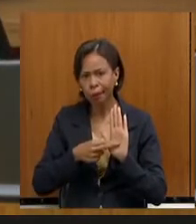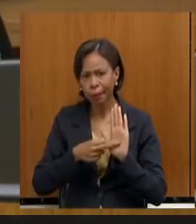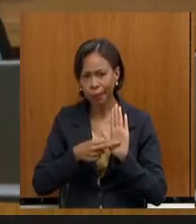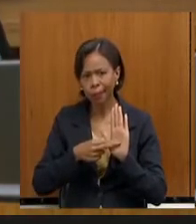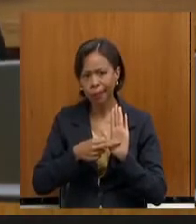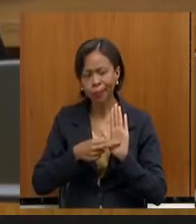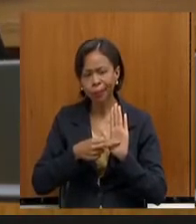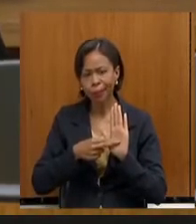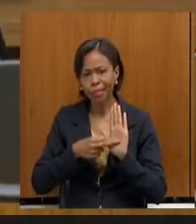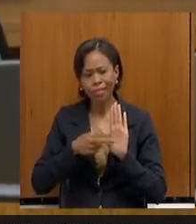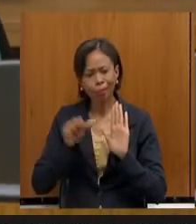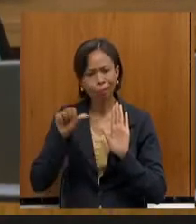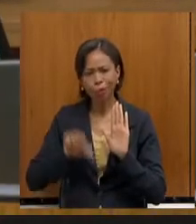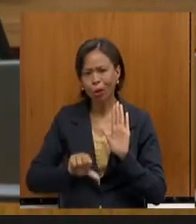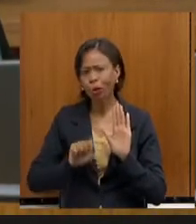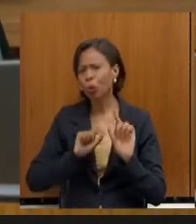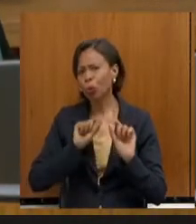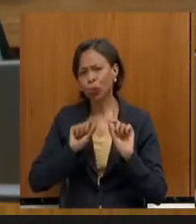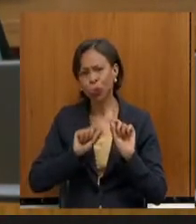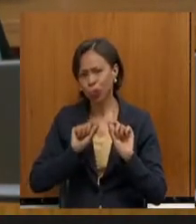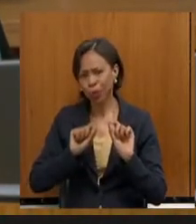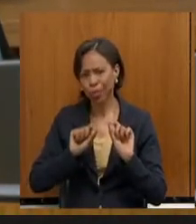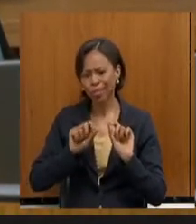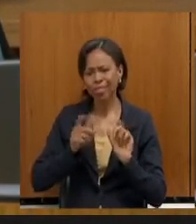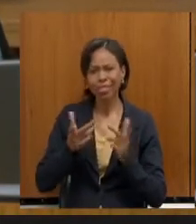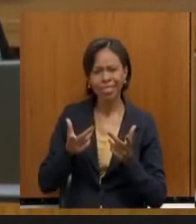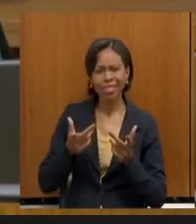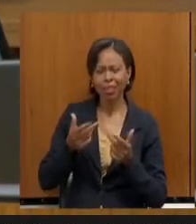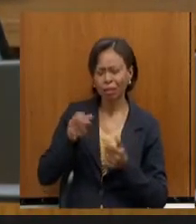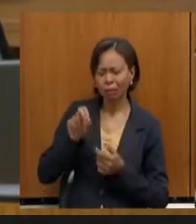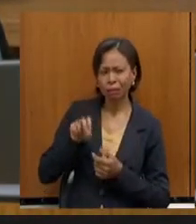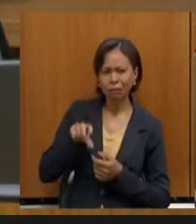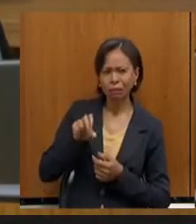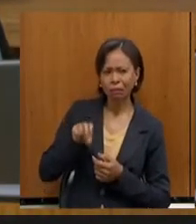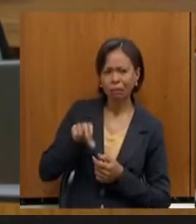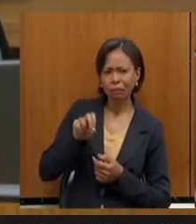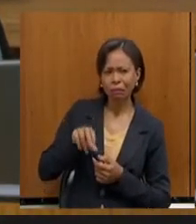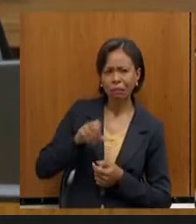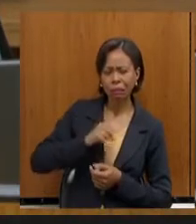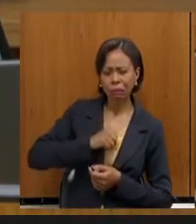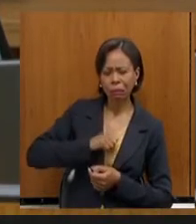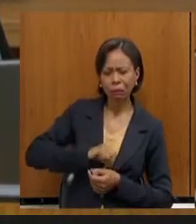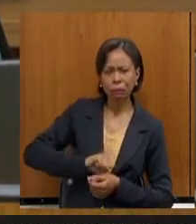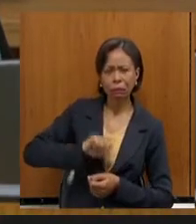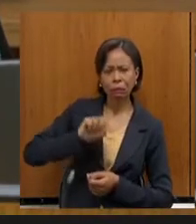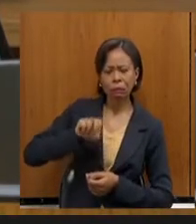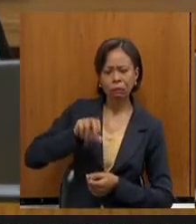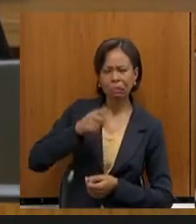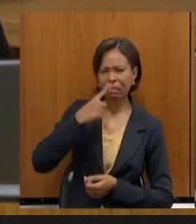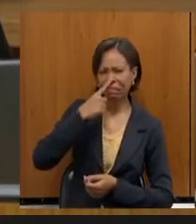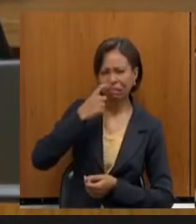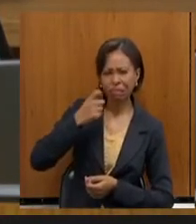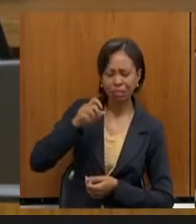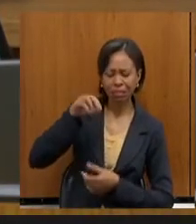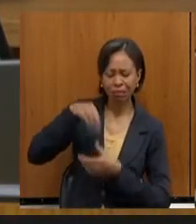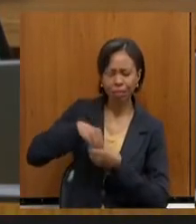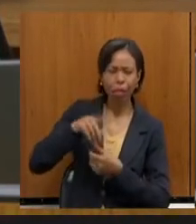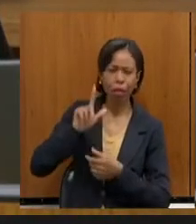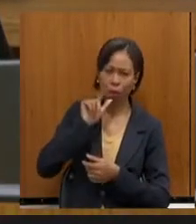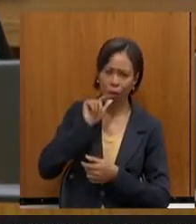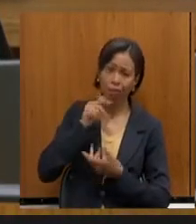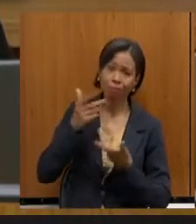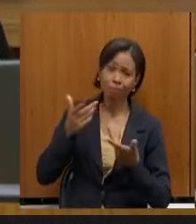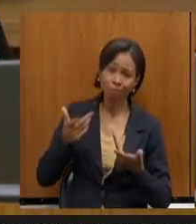ambientais vigentes e coliformes e isso né fortalece a necessidade de um avanço rápido tratamento